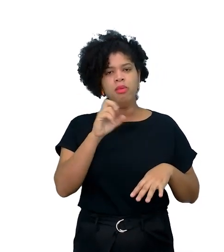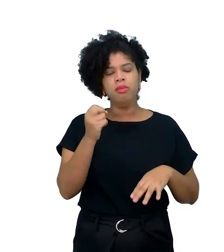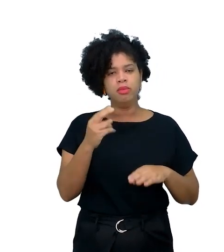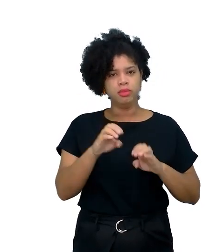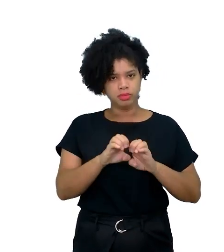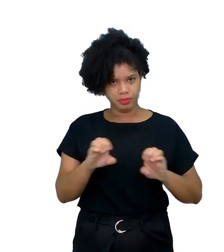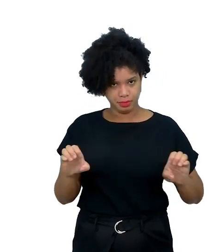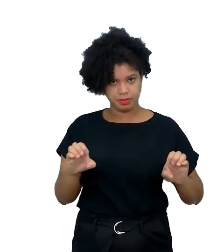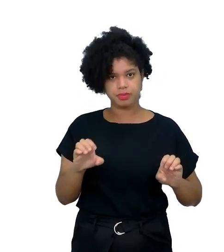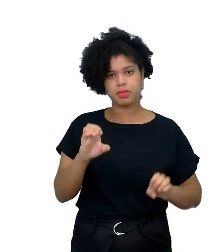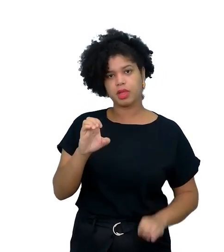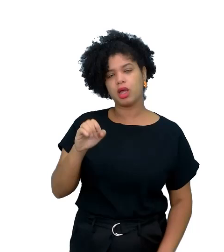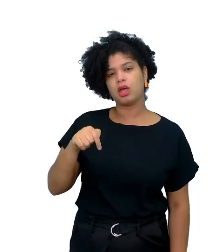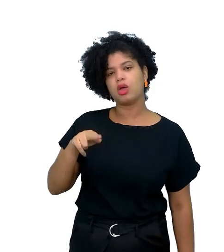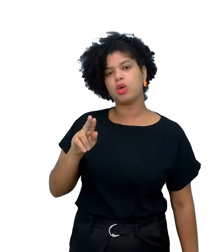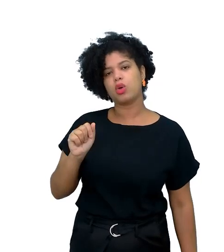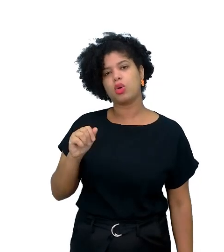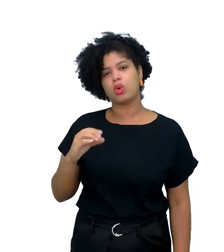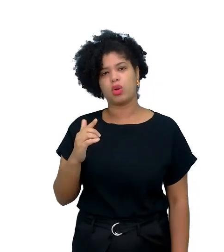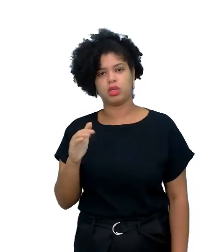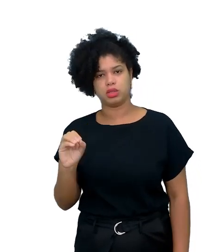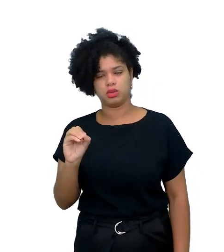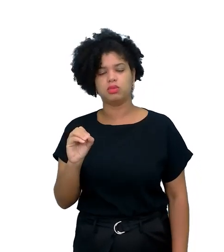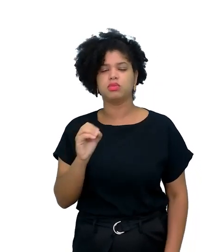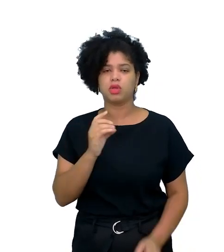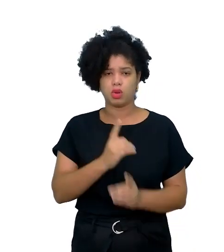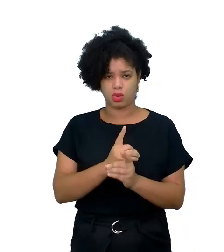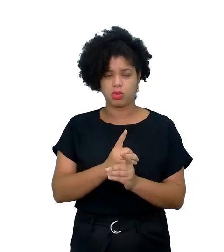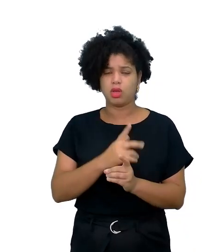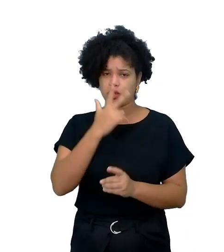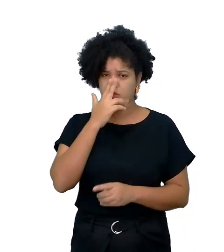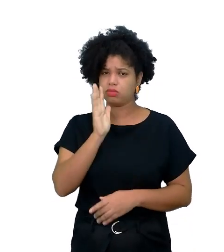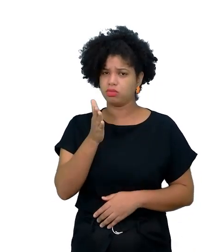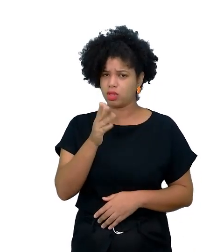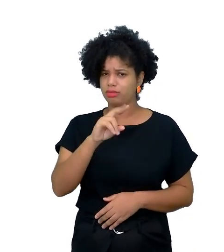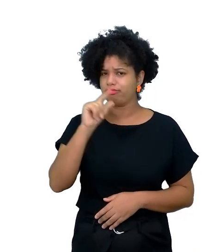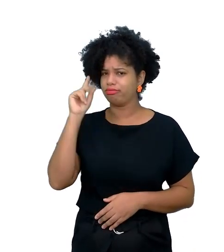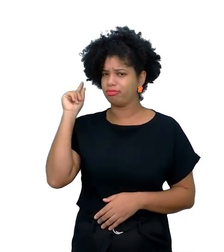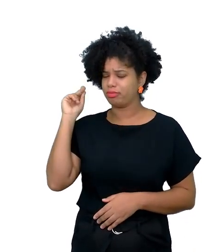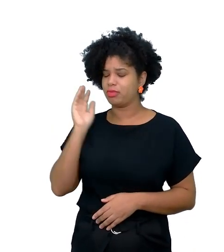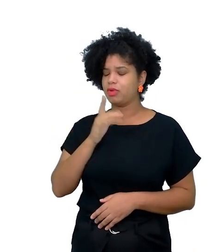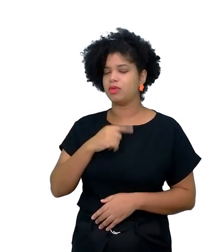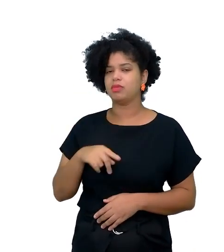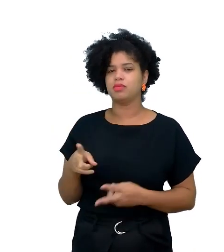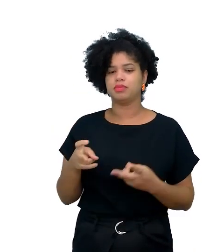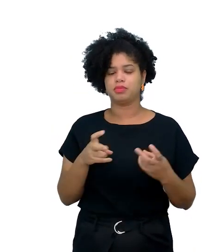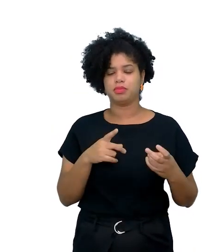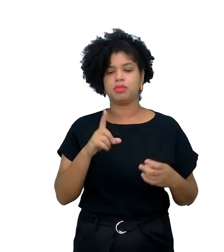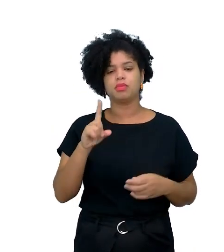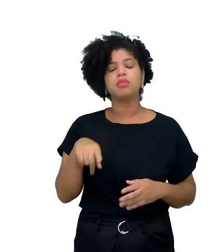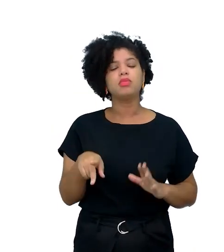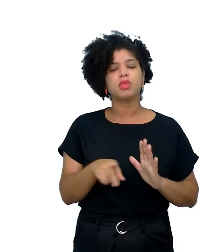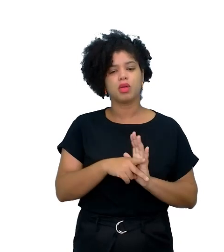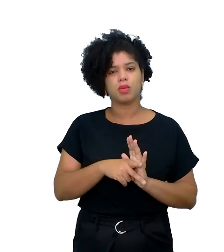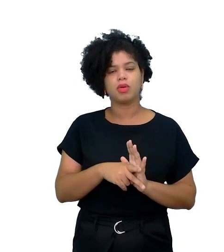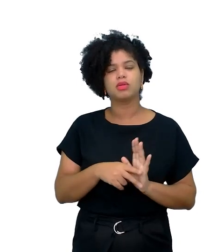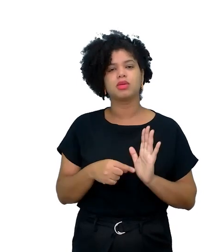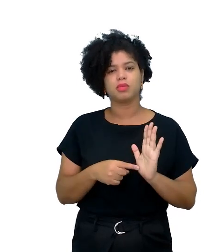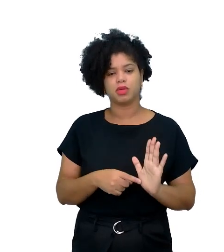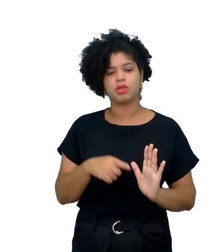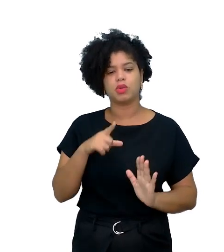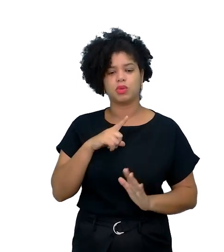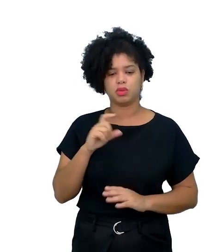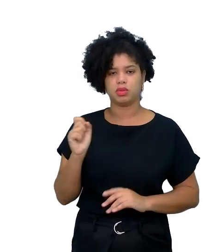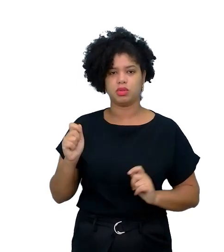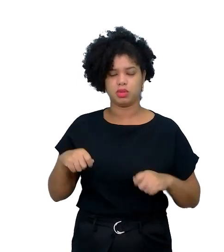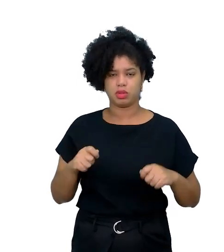equação. Então, com certeza, vocês já se depararam com essas situações em que a incógnita está presente, né? Ou